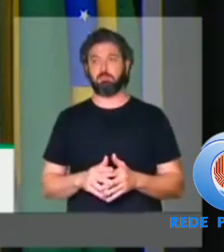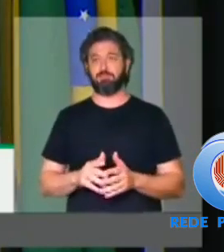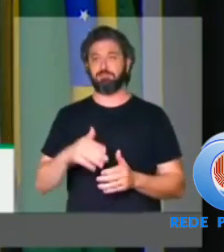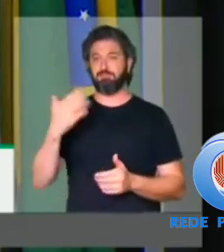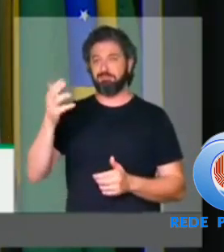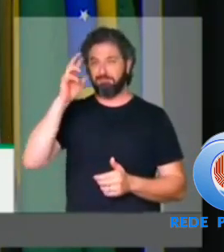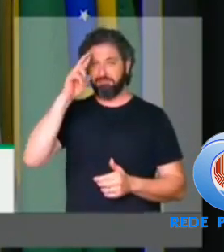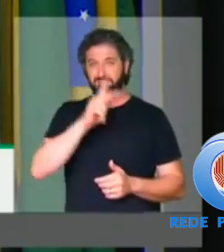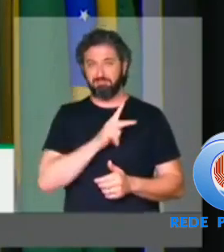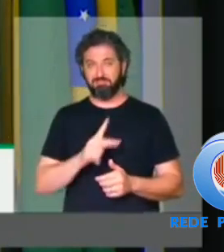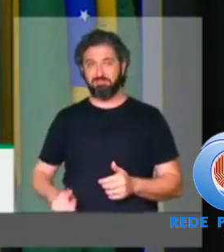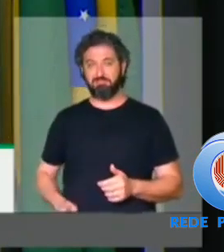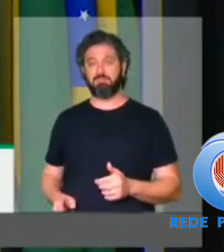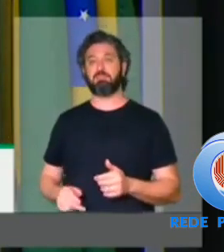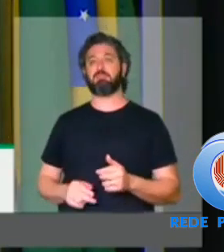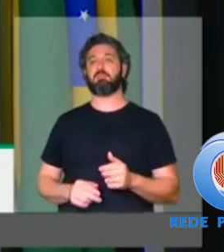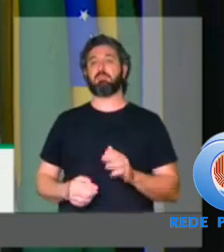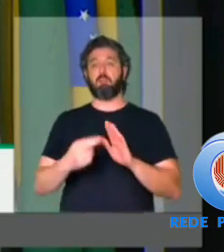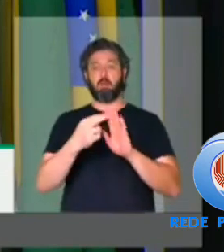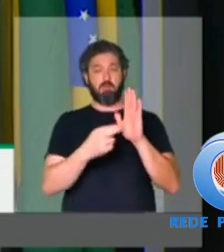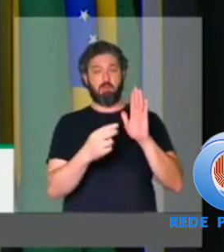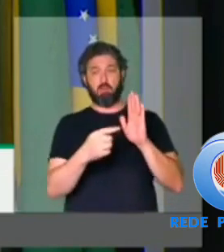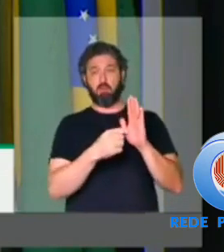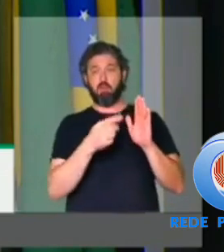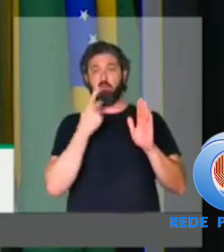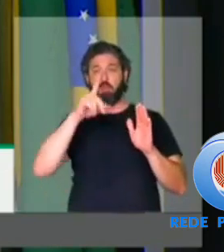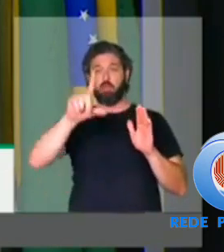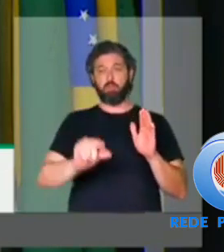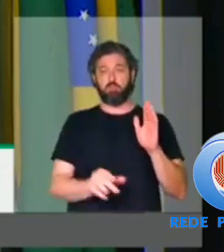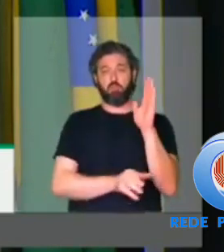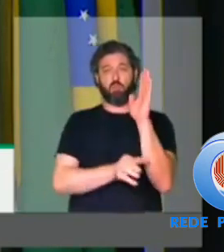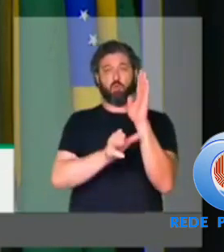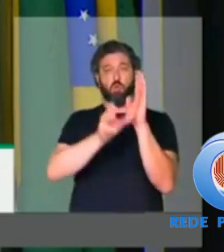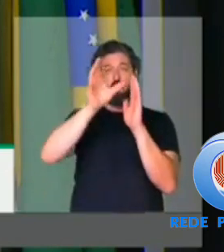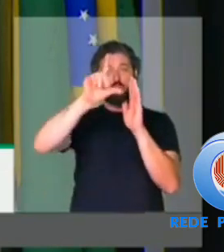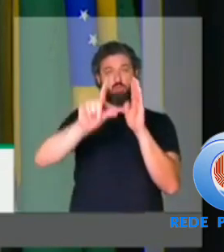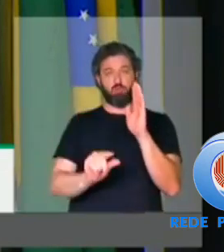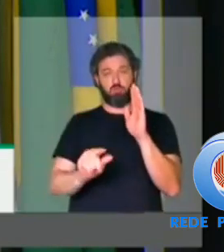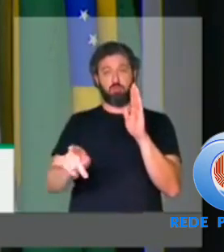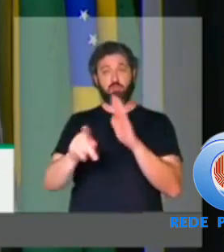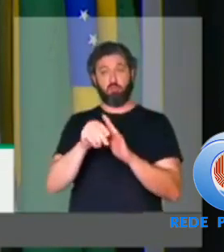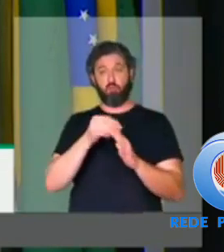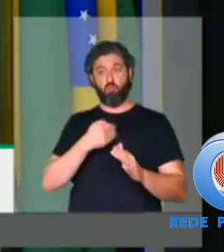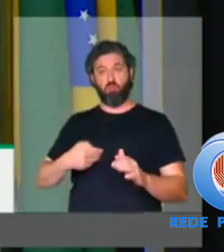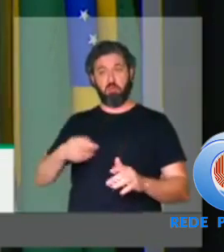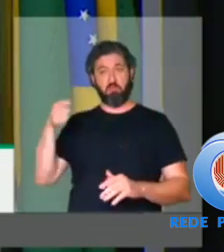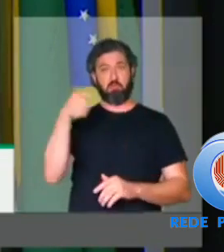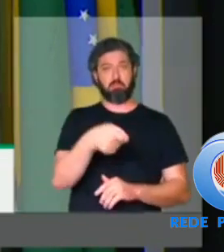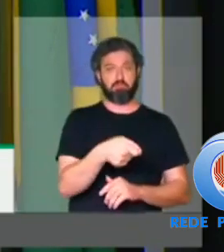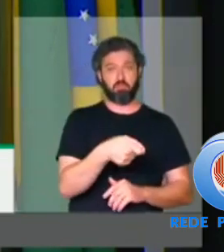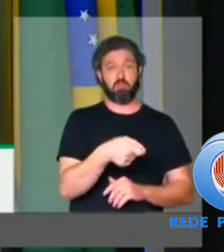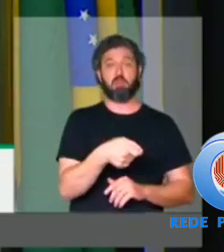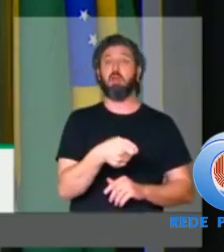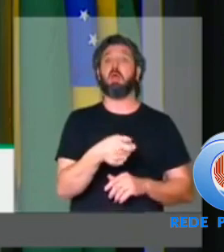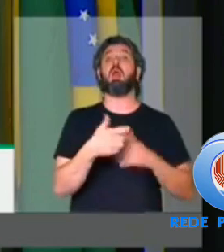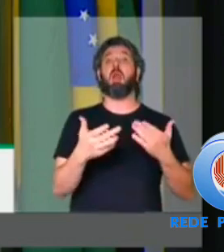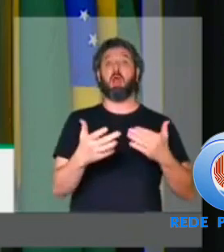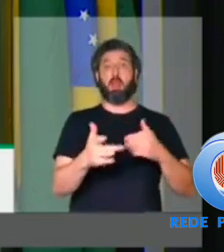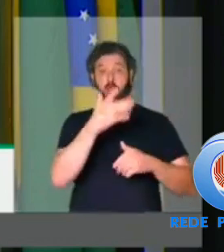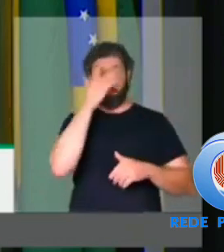Então, senhor presidente, a medida reduz a burocracia estatal para que